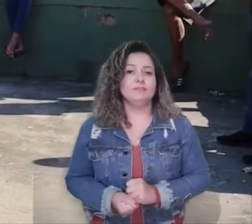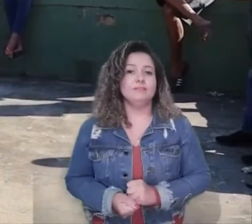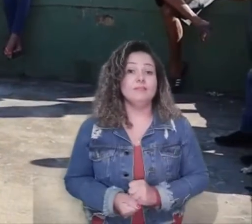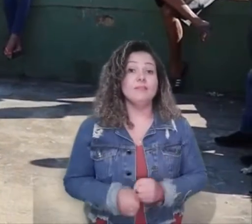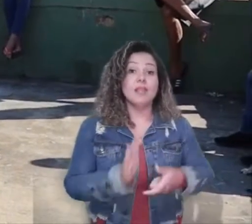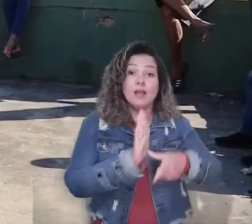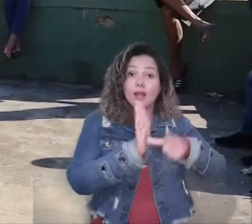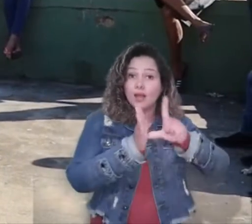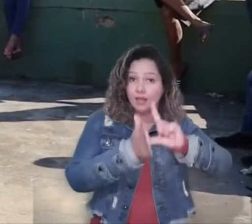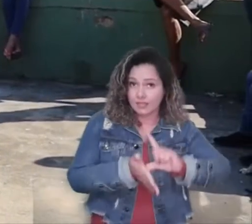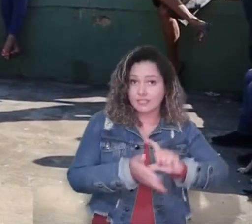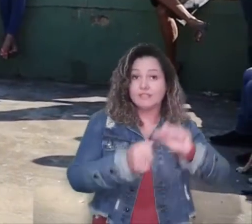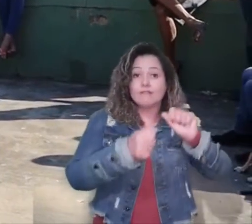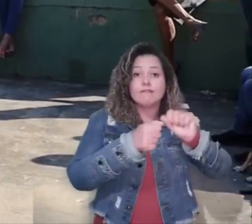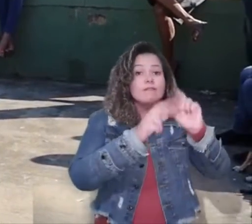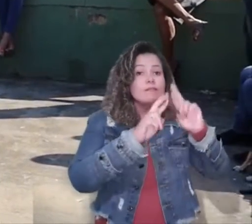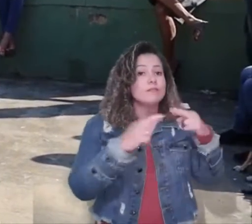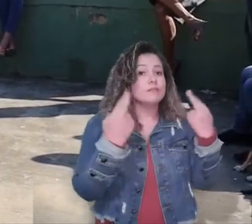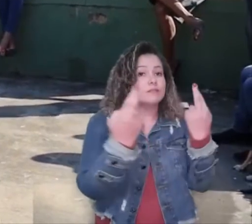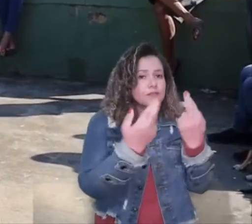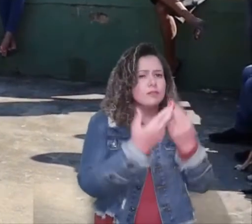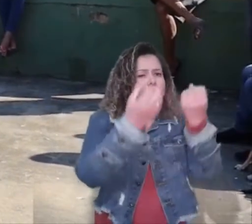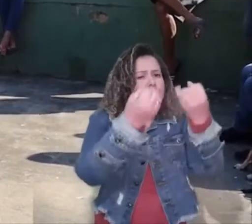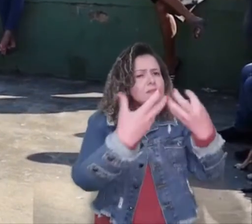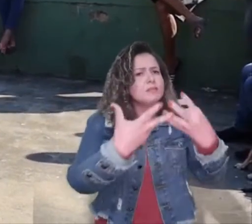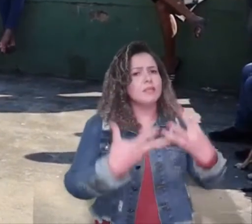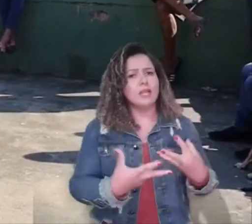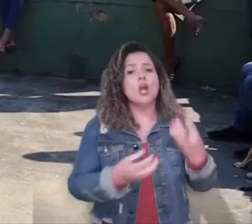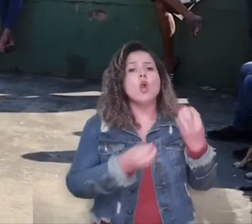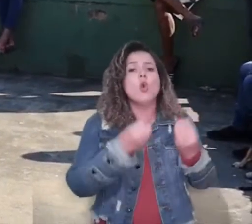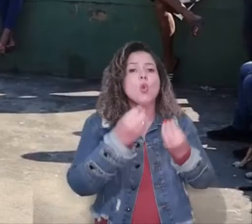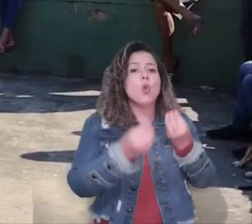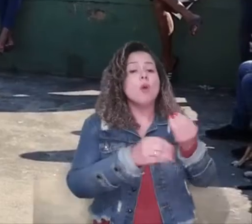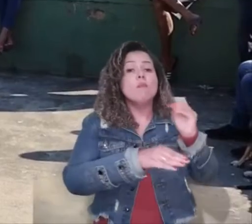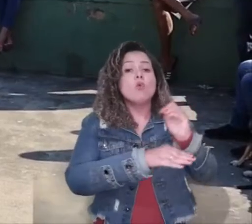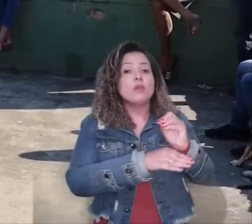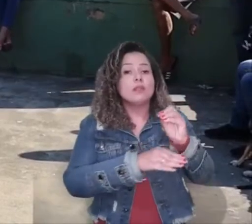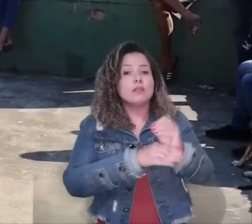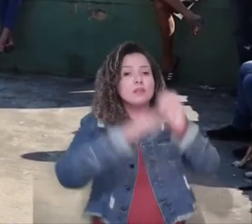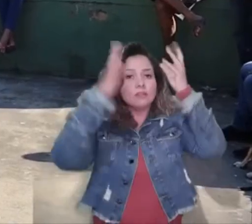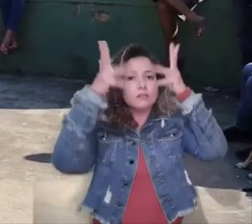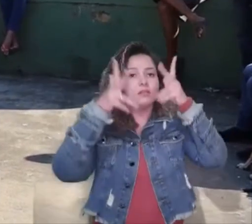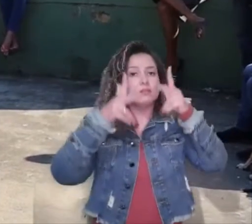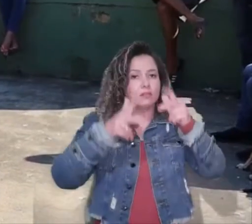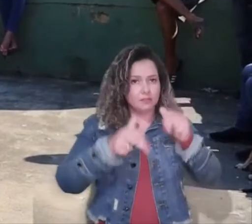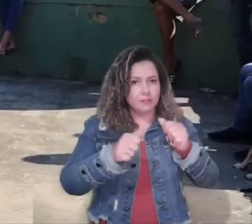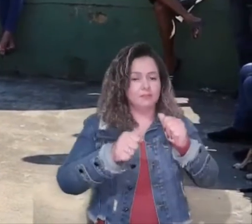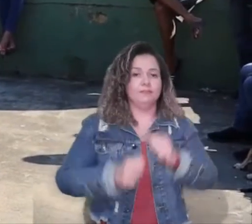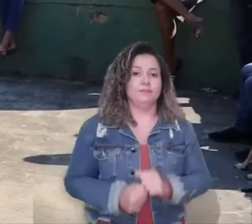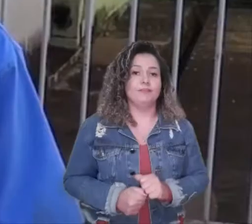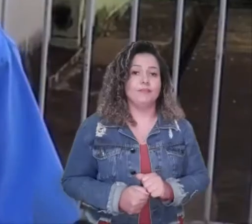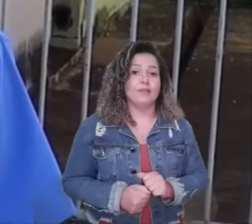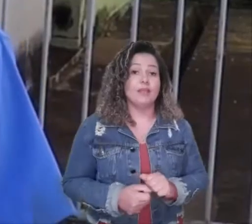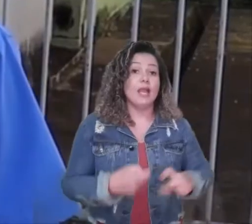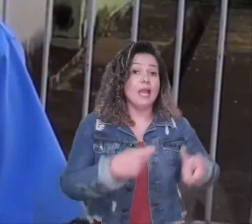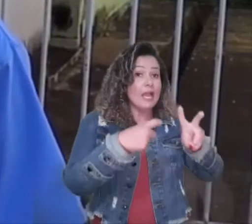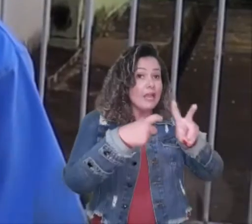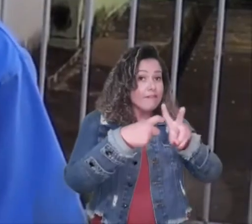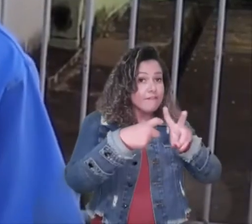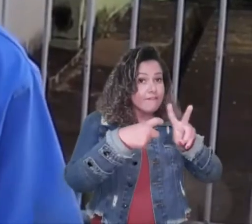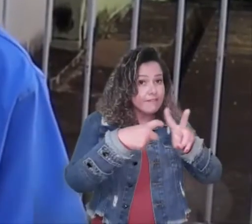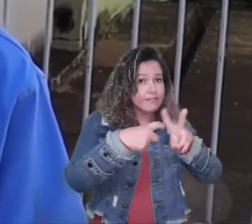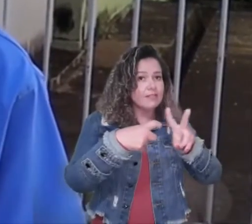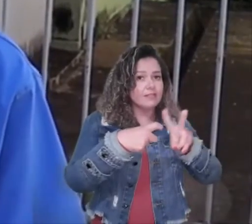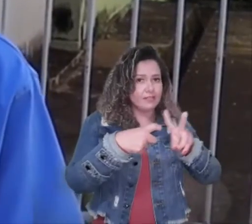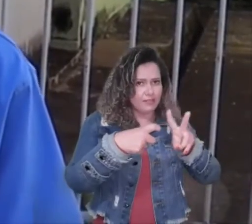uma palestra explicativa sobre o procedimento, bem como os cuidados pós-cirúrgicos e medicamentos recomendados. Segundo a